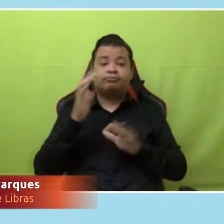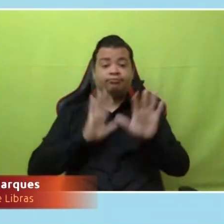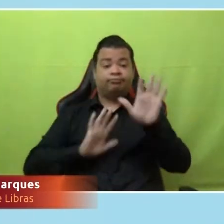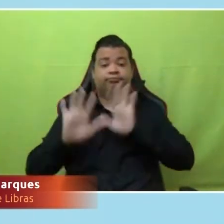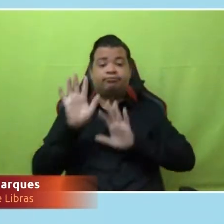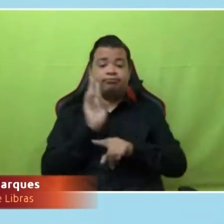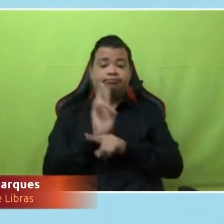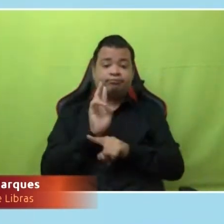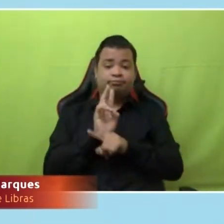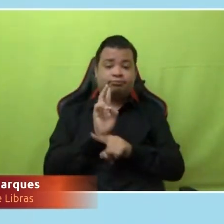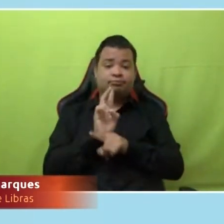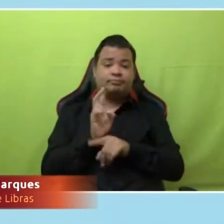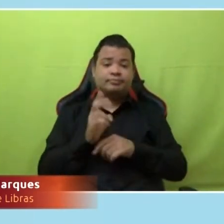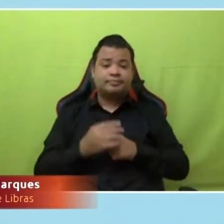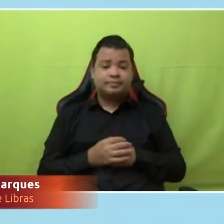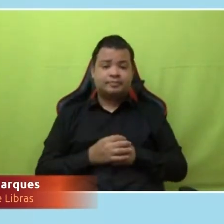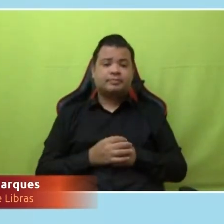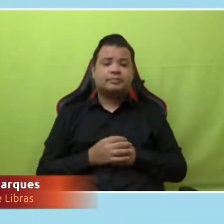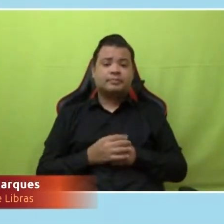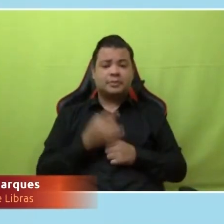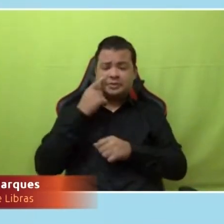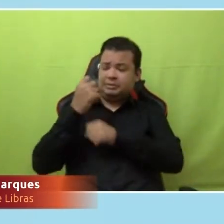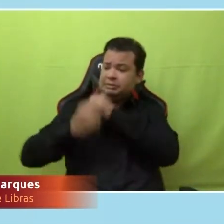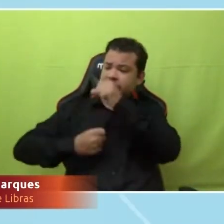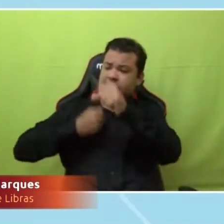vindo de um ano muito ruim, com muitos casos.